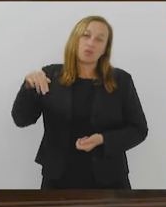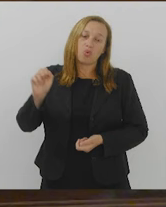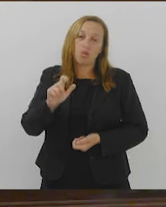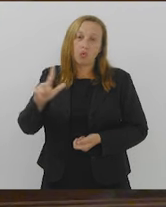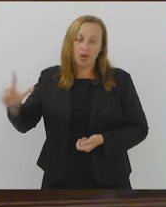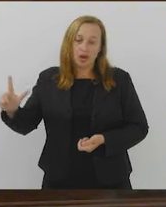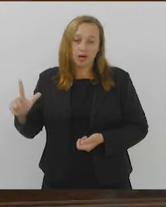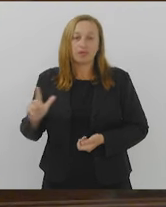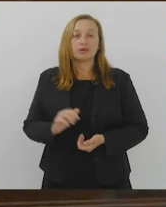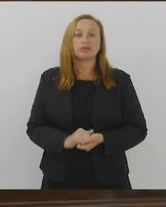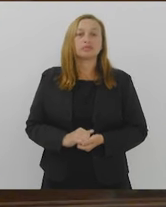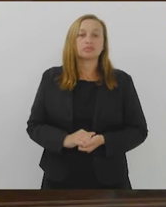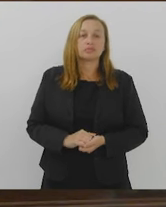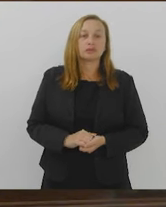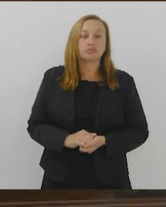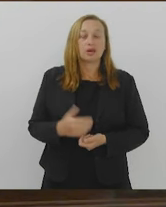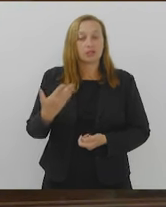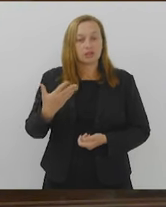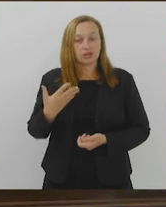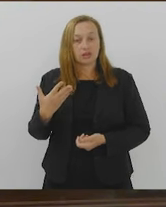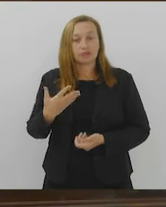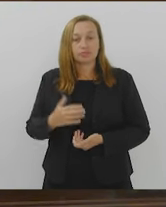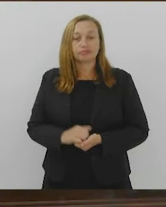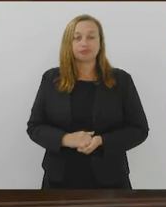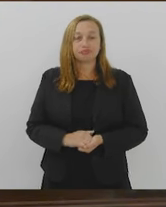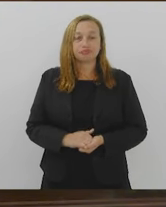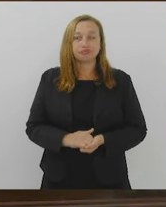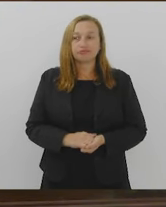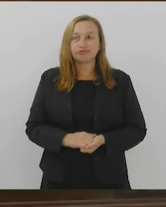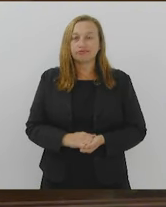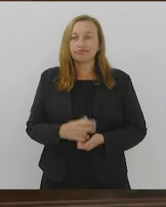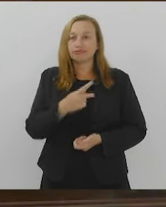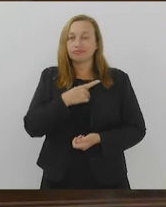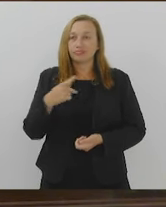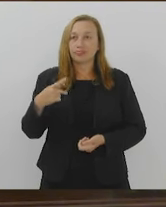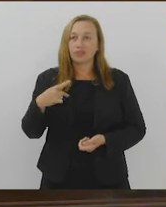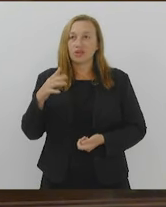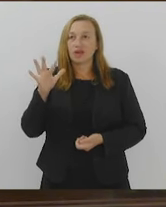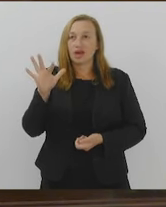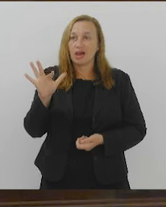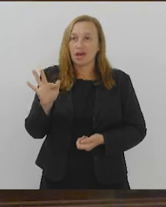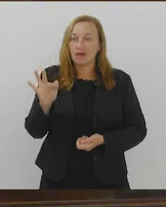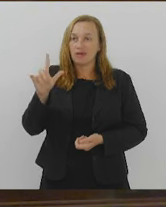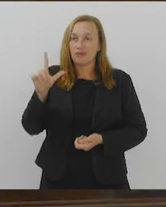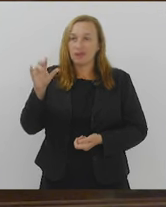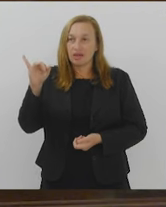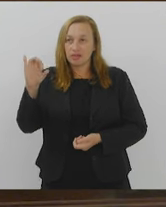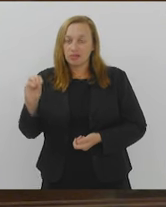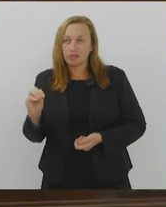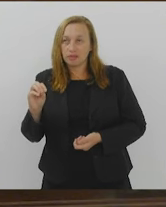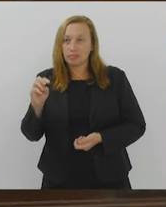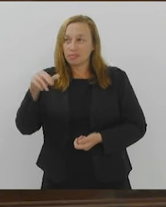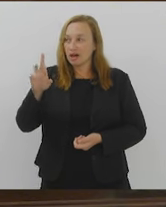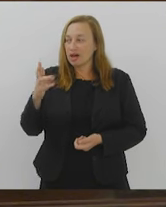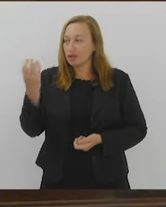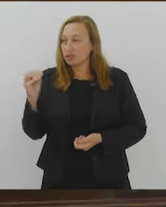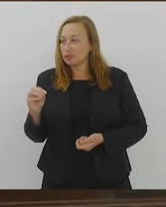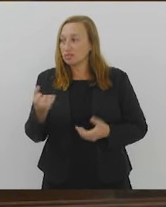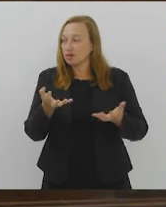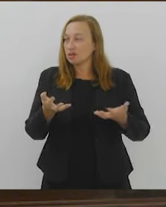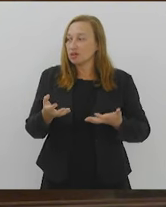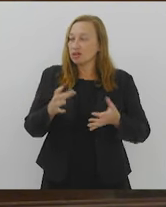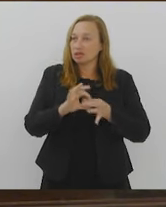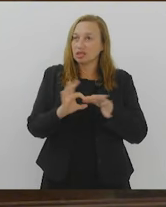Paula, meu querido amigo, nosso pastor Flávio Marim, e eu queria aqui deixar uma